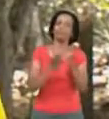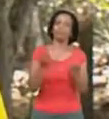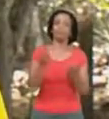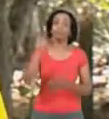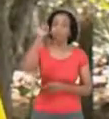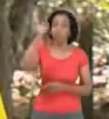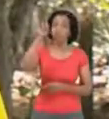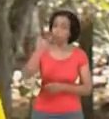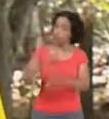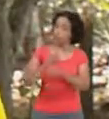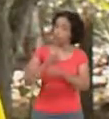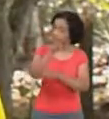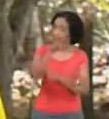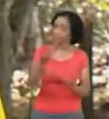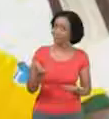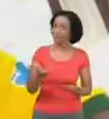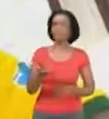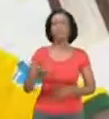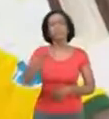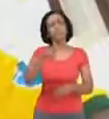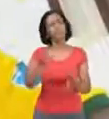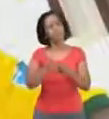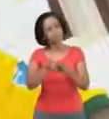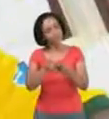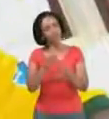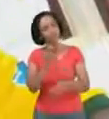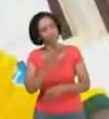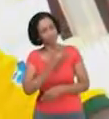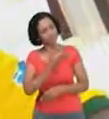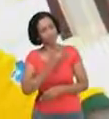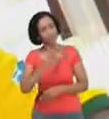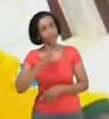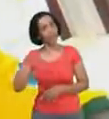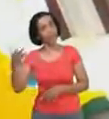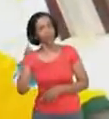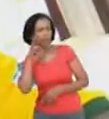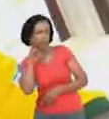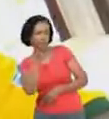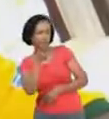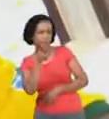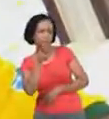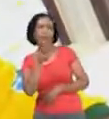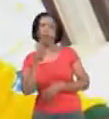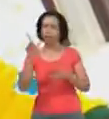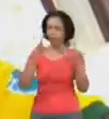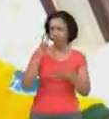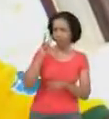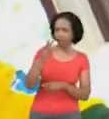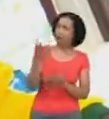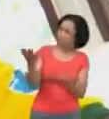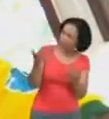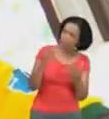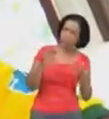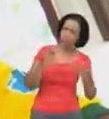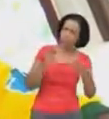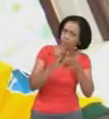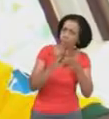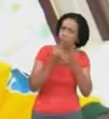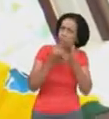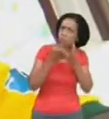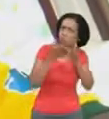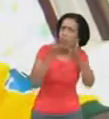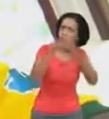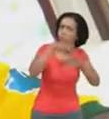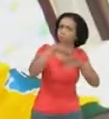Jesus. Deus conta com você. E você, meu irmão e amigo, que está aí do outro lado, venha fazer parte desta